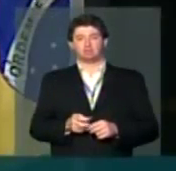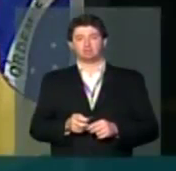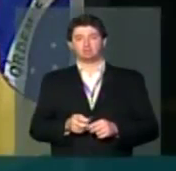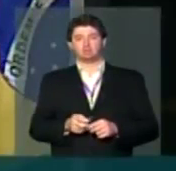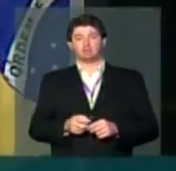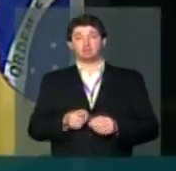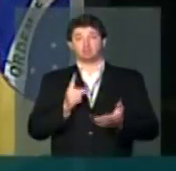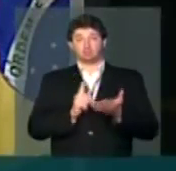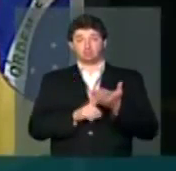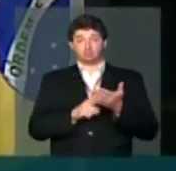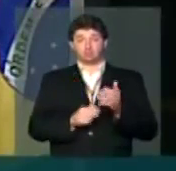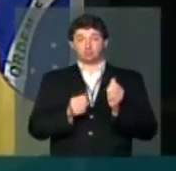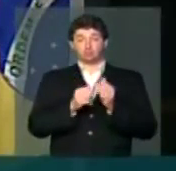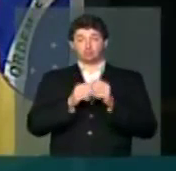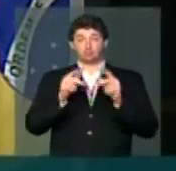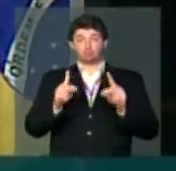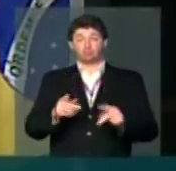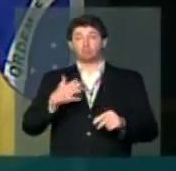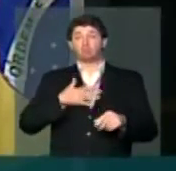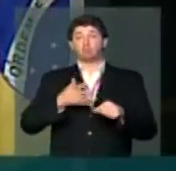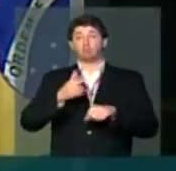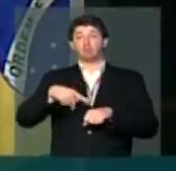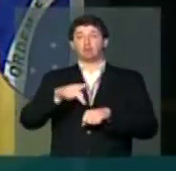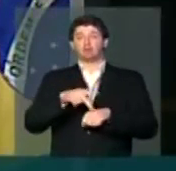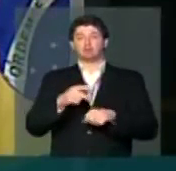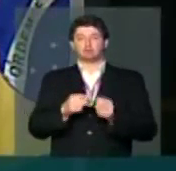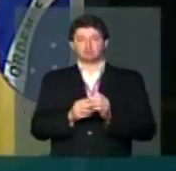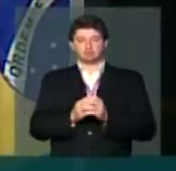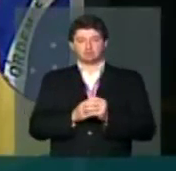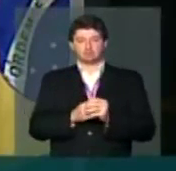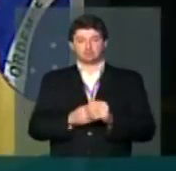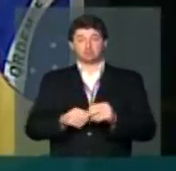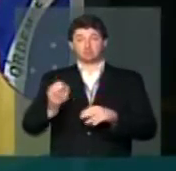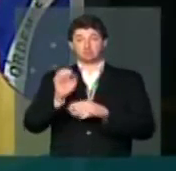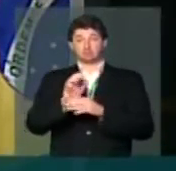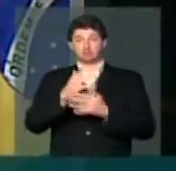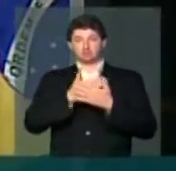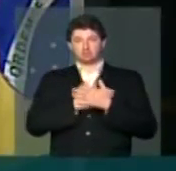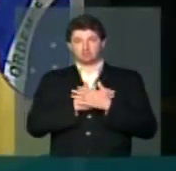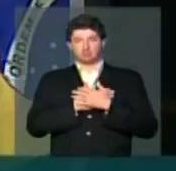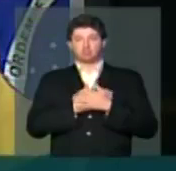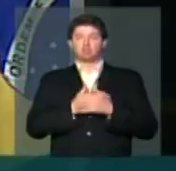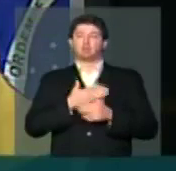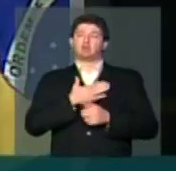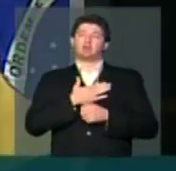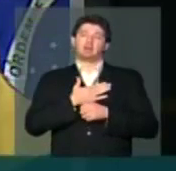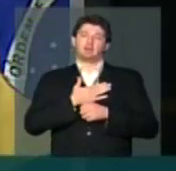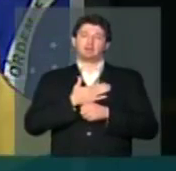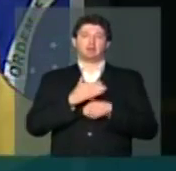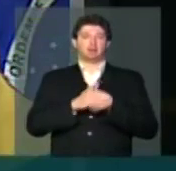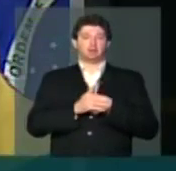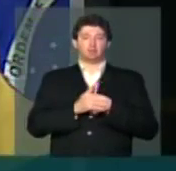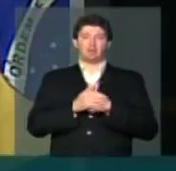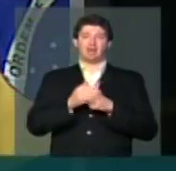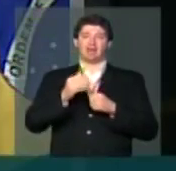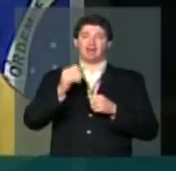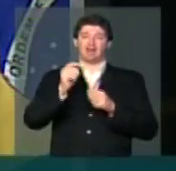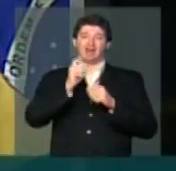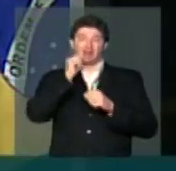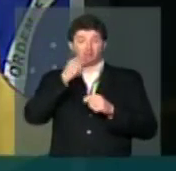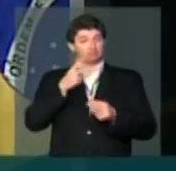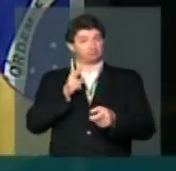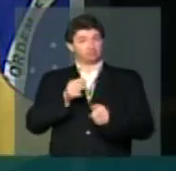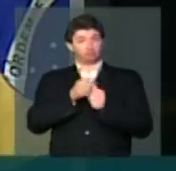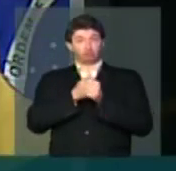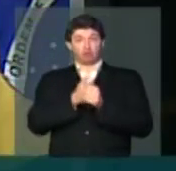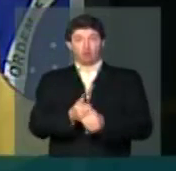um compromisso com o povo do meu país e um compromisso com o povo do meu estado, da minha querida Alagoas, de estar sempre ao lado